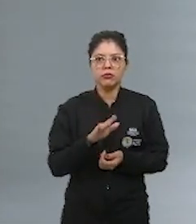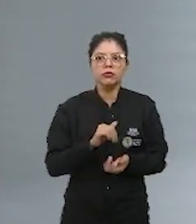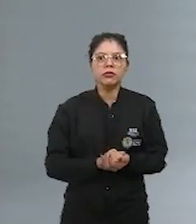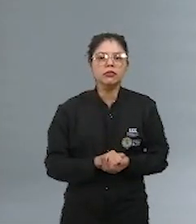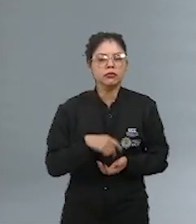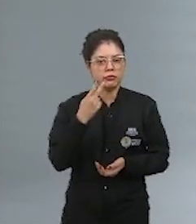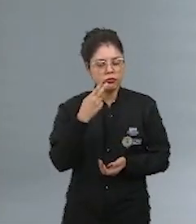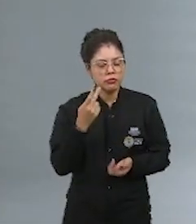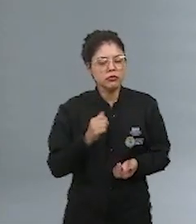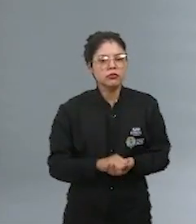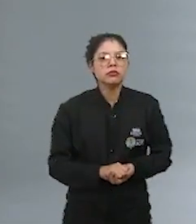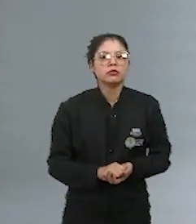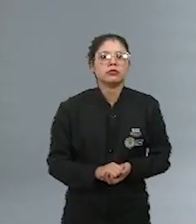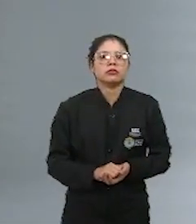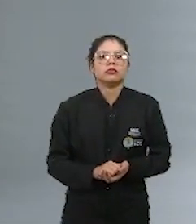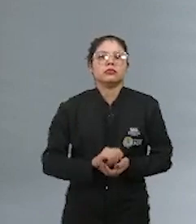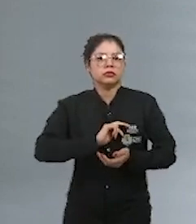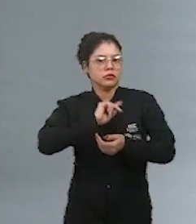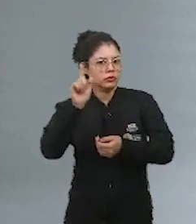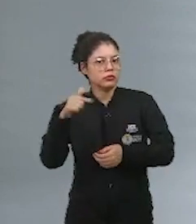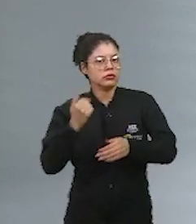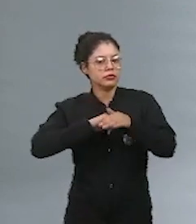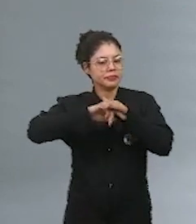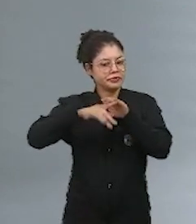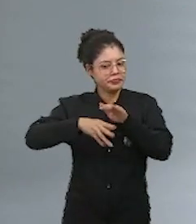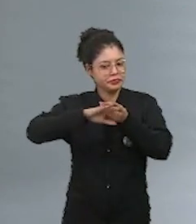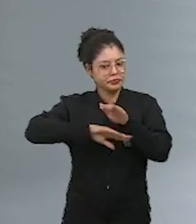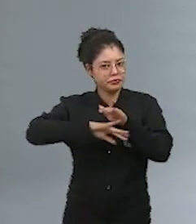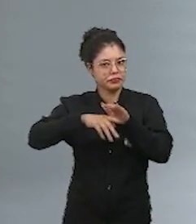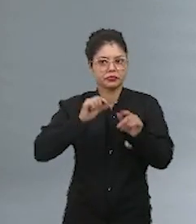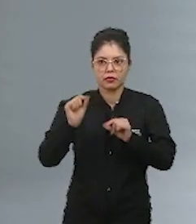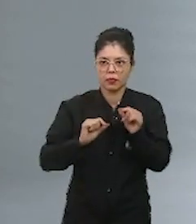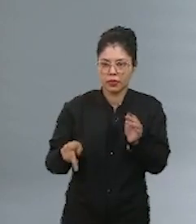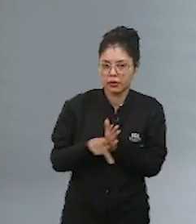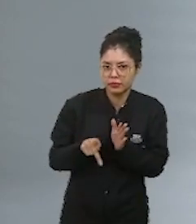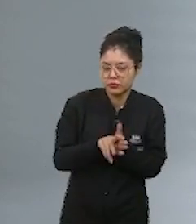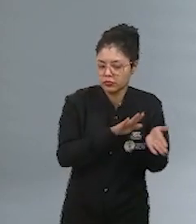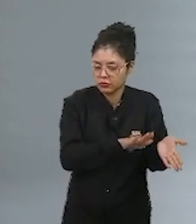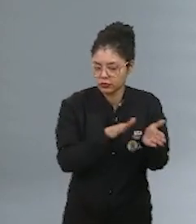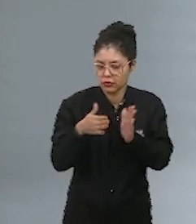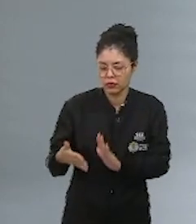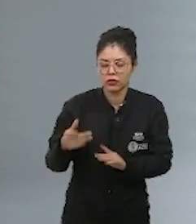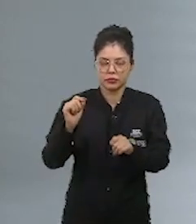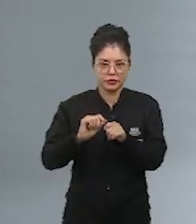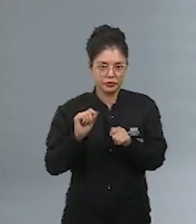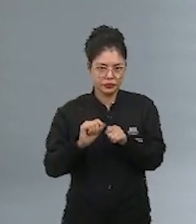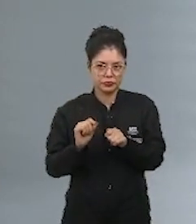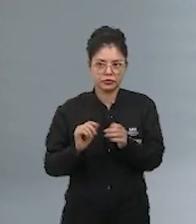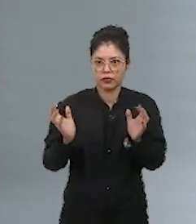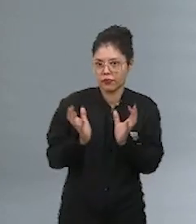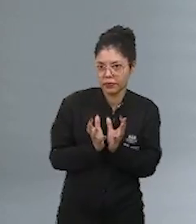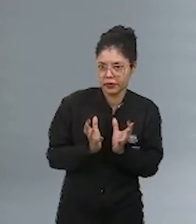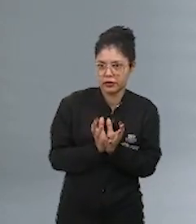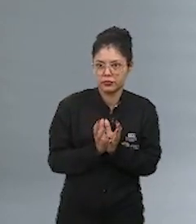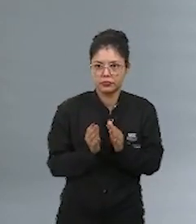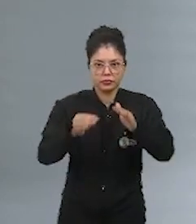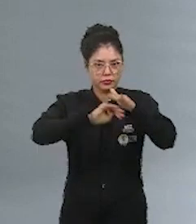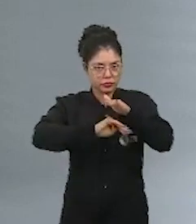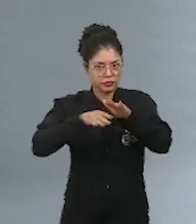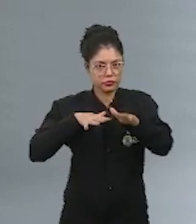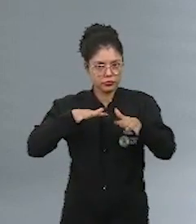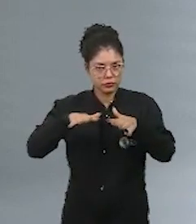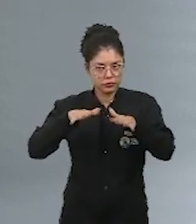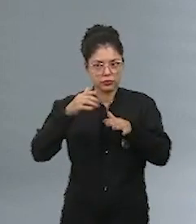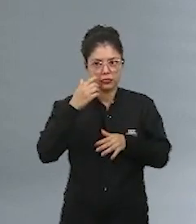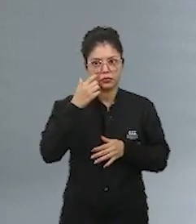vamos até falar aqui sobre as rochas magmáticas, inclusive o granito, ele faz parte aí, né, dessa composição das rochas